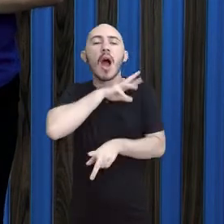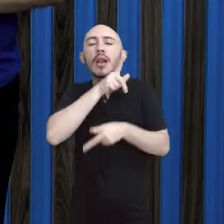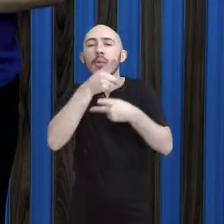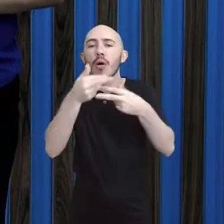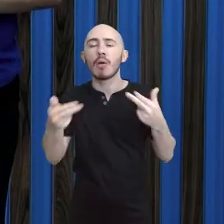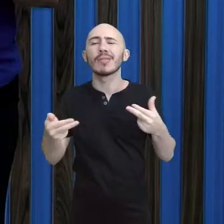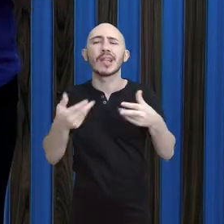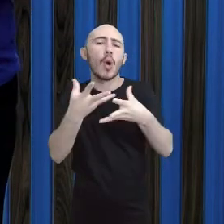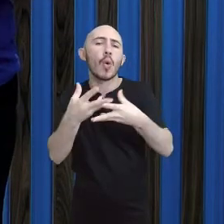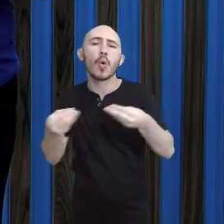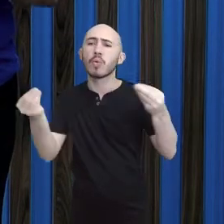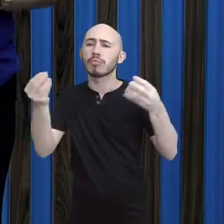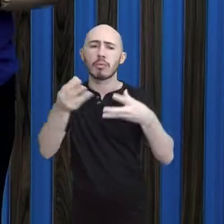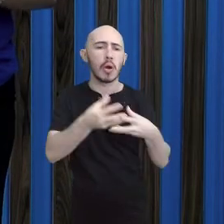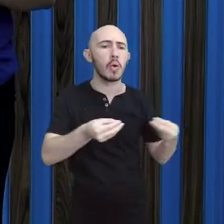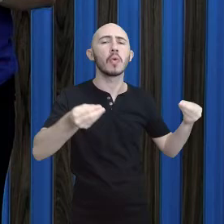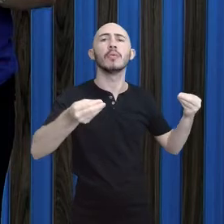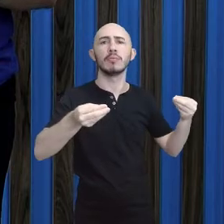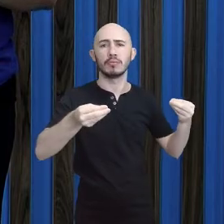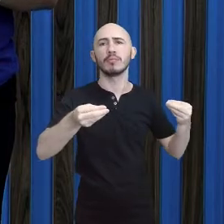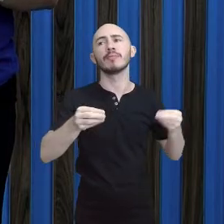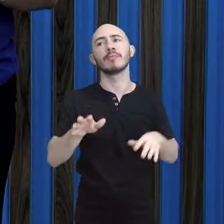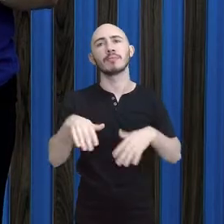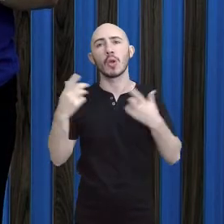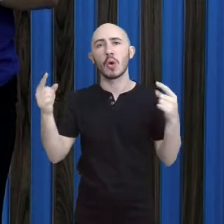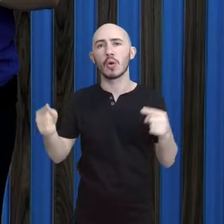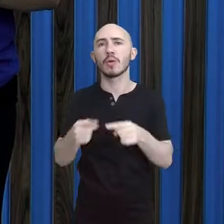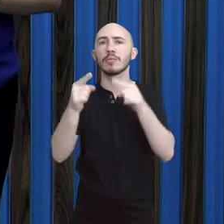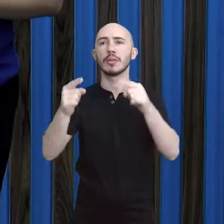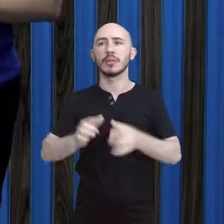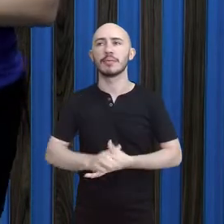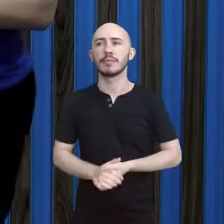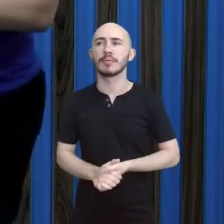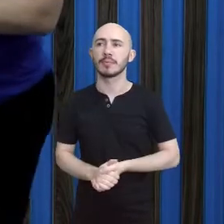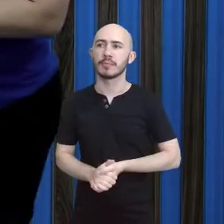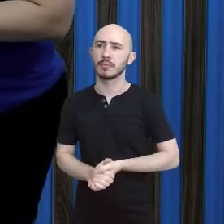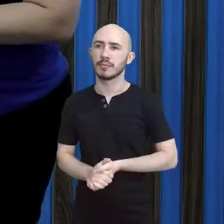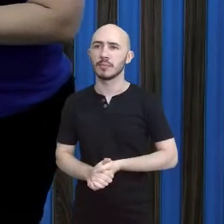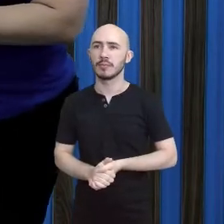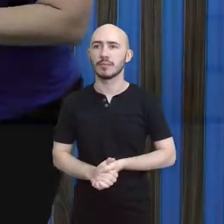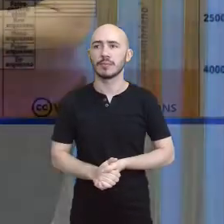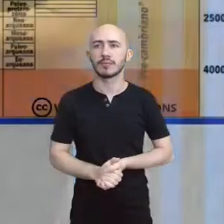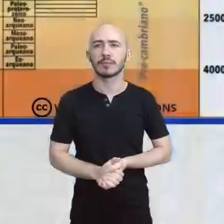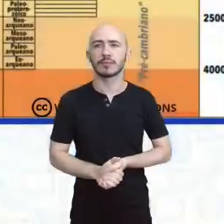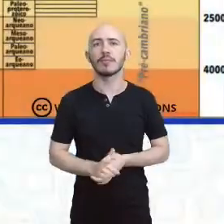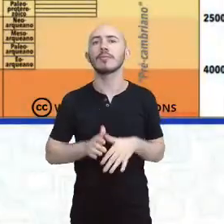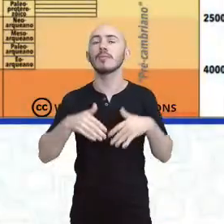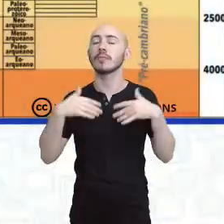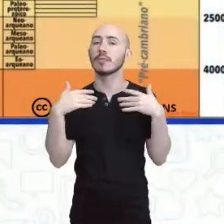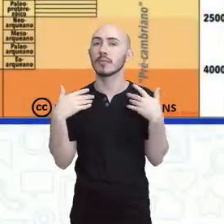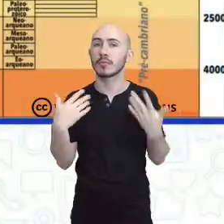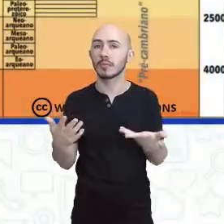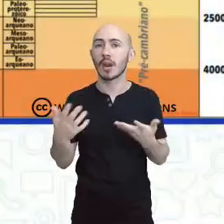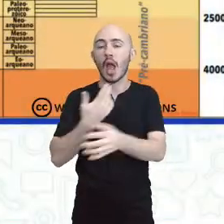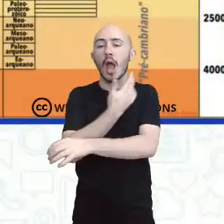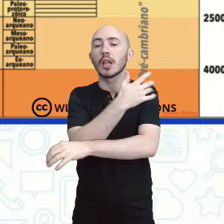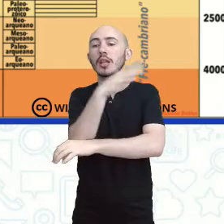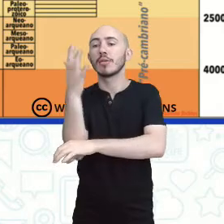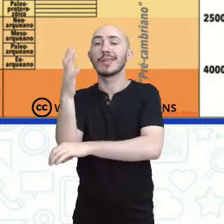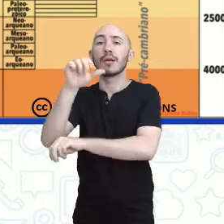relacionado, tá, pessoal? Vamos para o próximo slide. Olha só, natureza e as